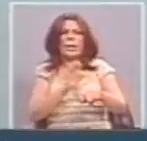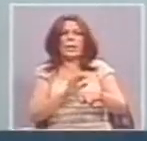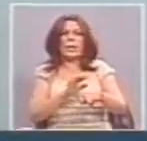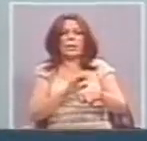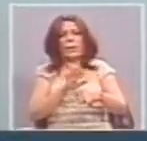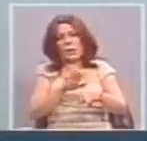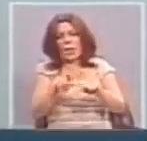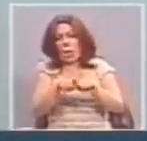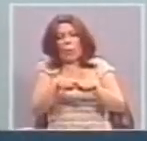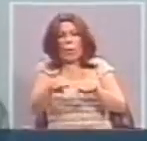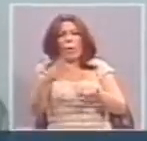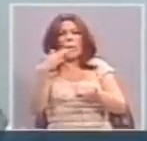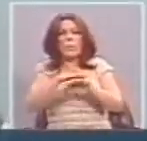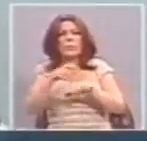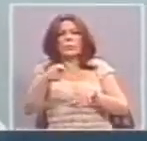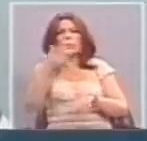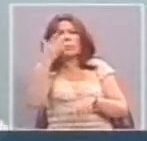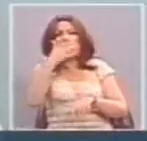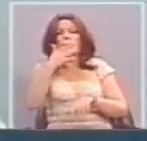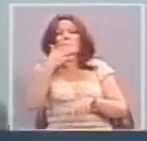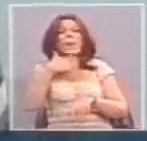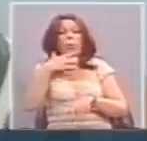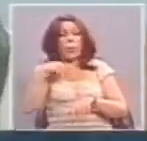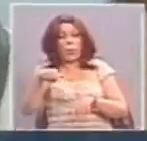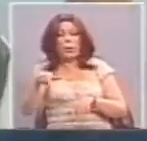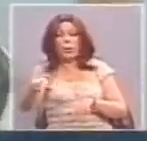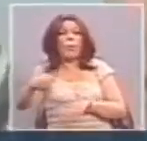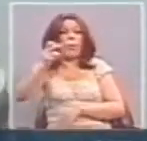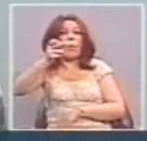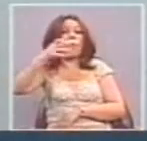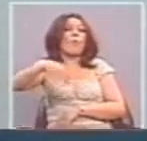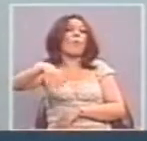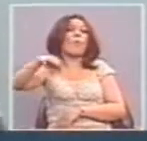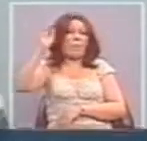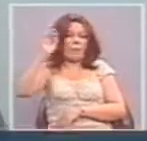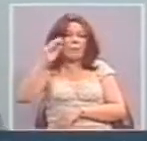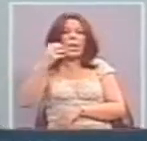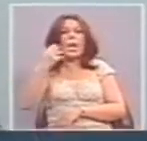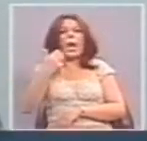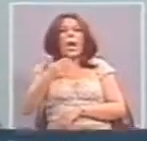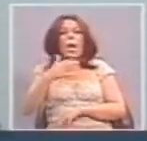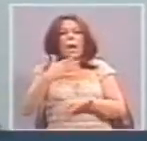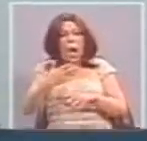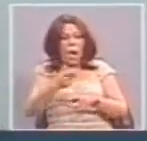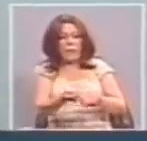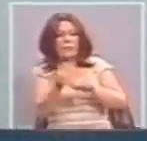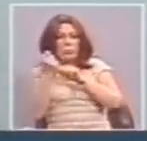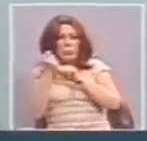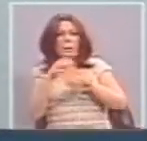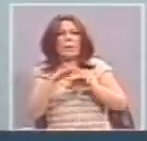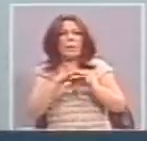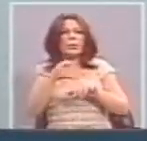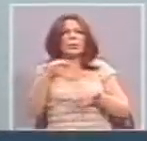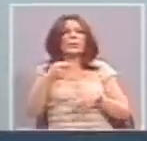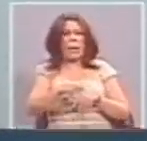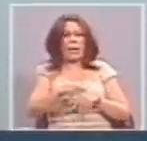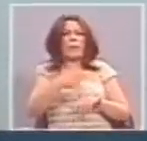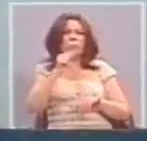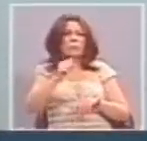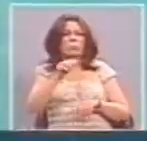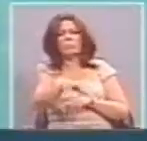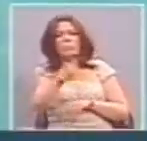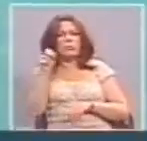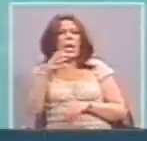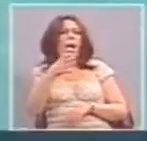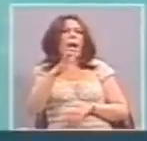que ocupava o peixe-espada branco, que o fez durante longas décadas. Pesca-se o peixe-espada, digamos, há pouco mais de 20